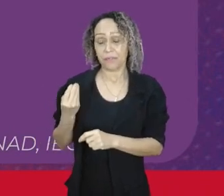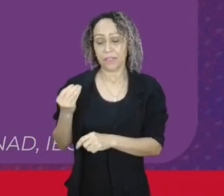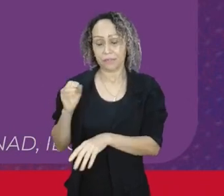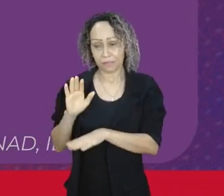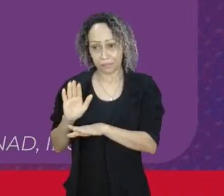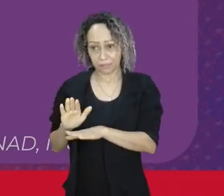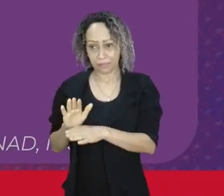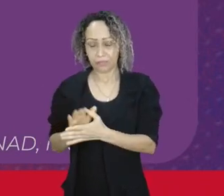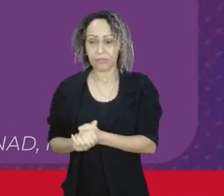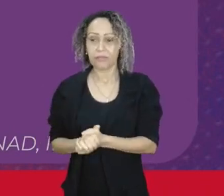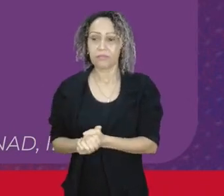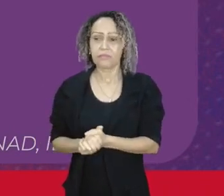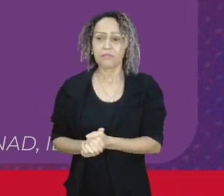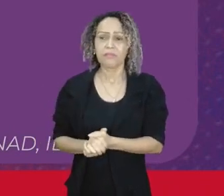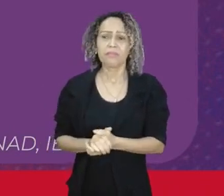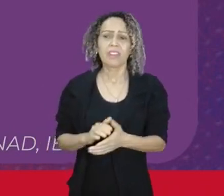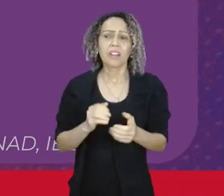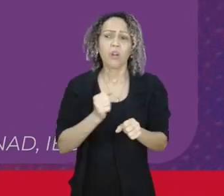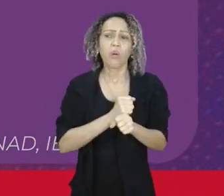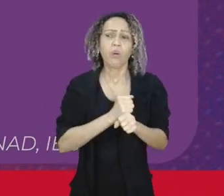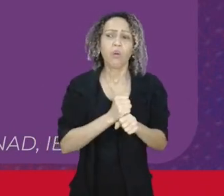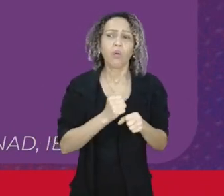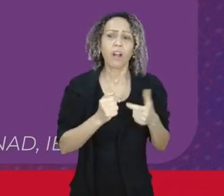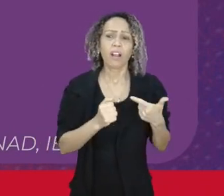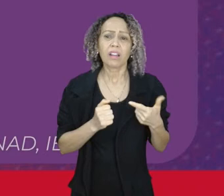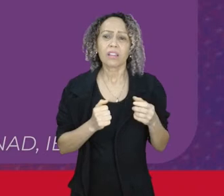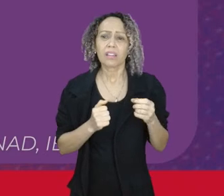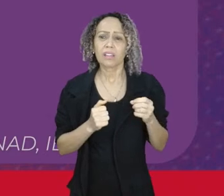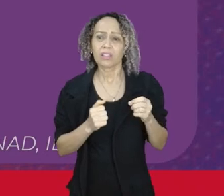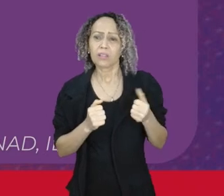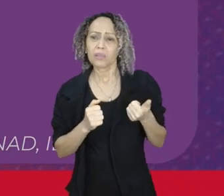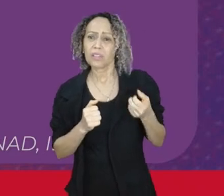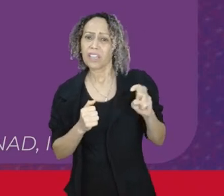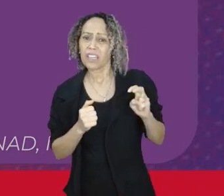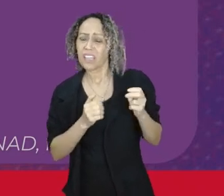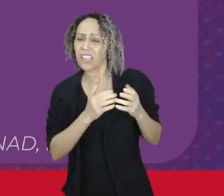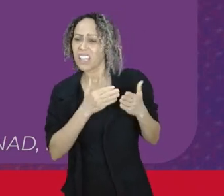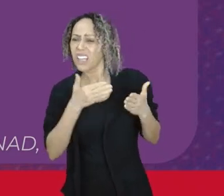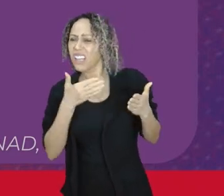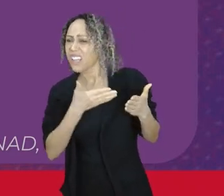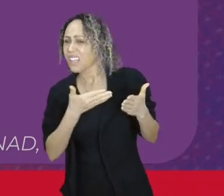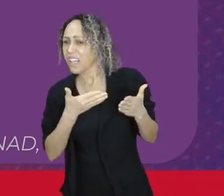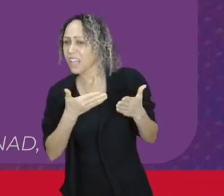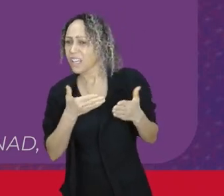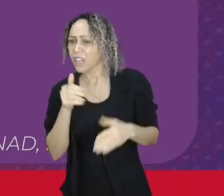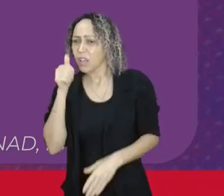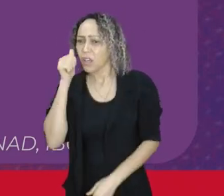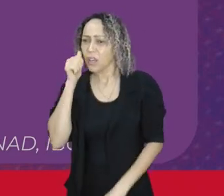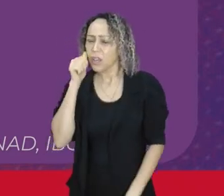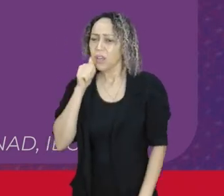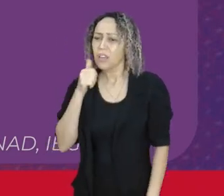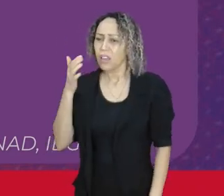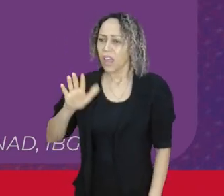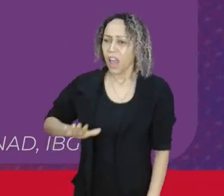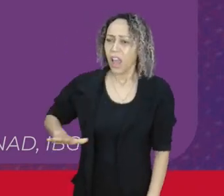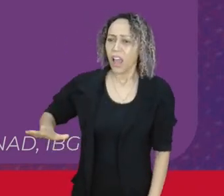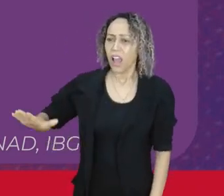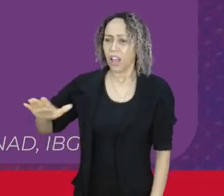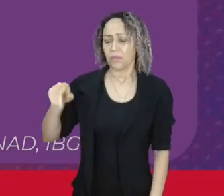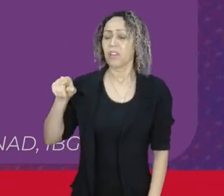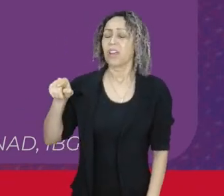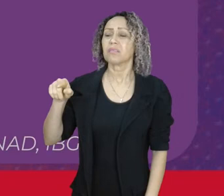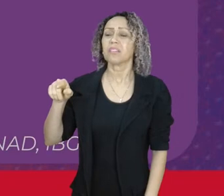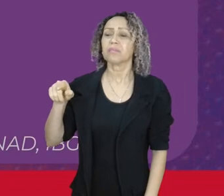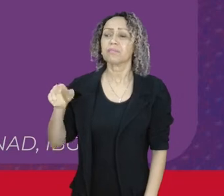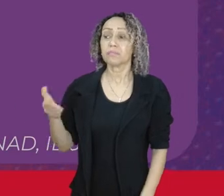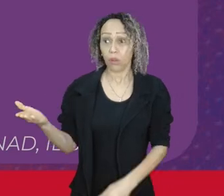até 2015, aparecia que 90% das mulheres eram responsáveis pelo afazer